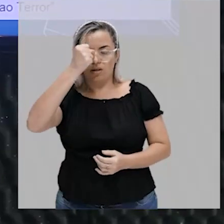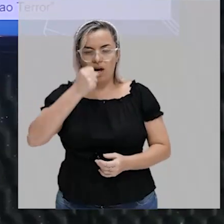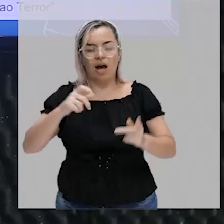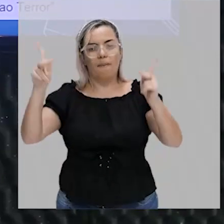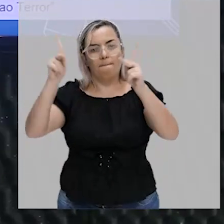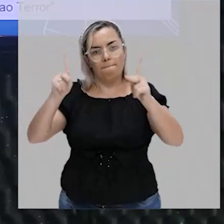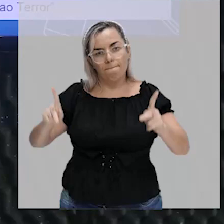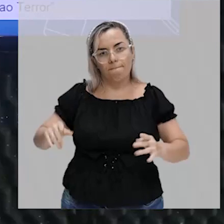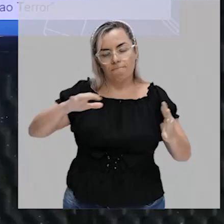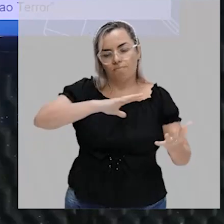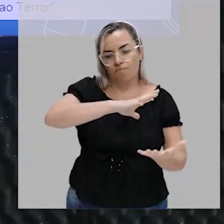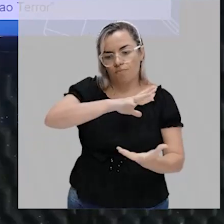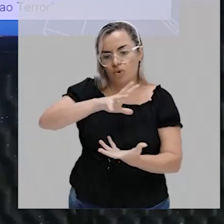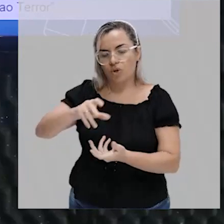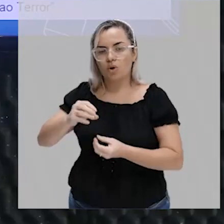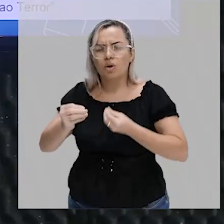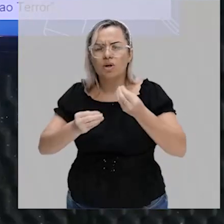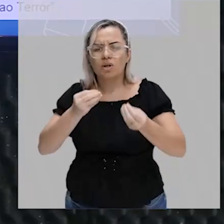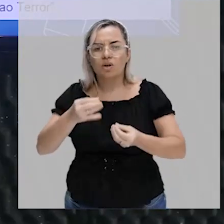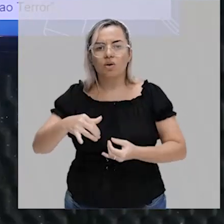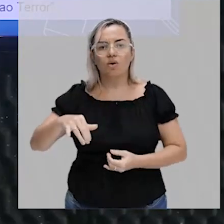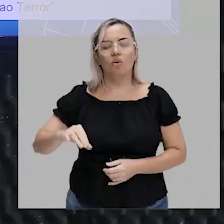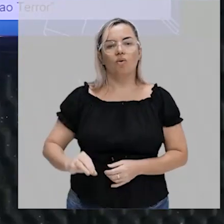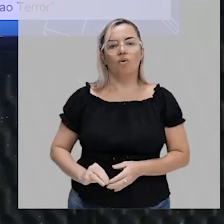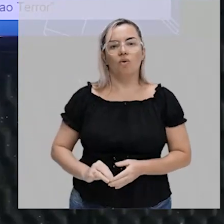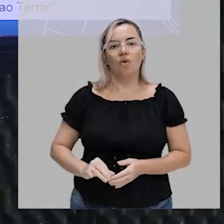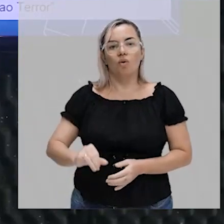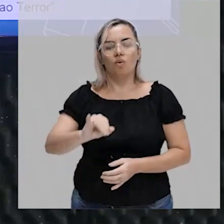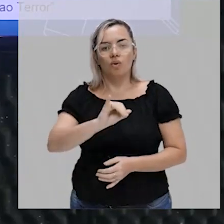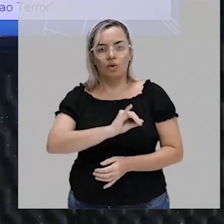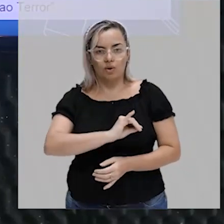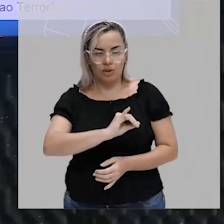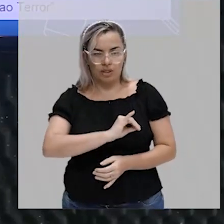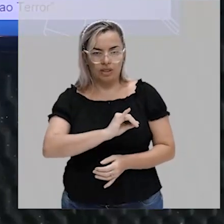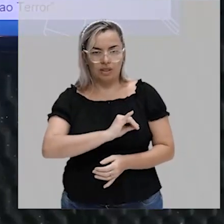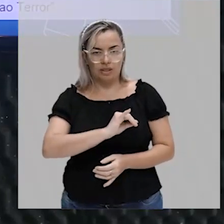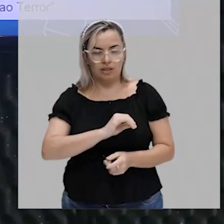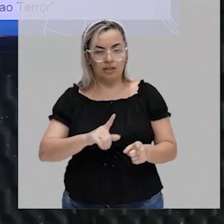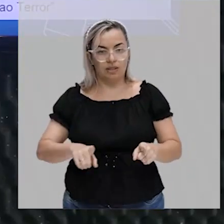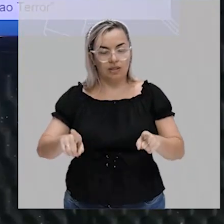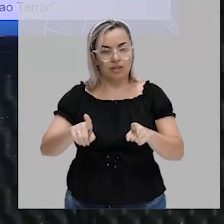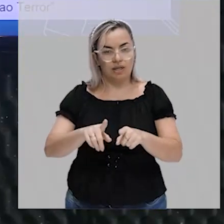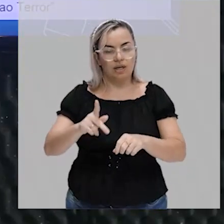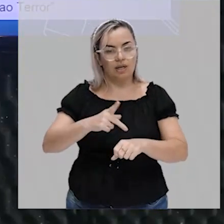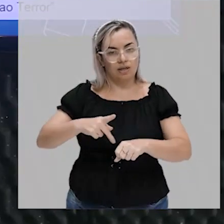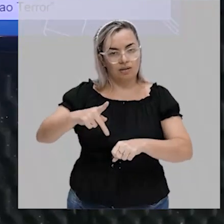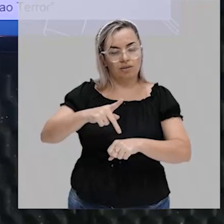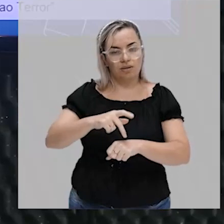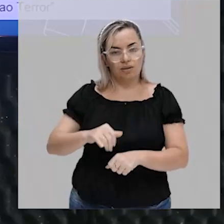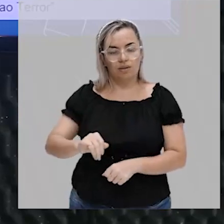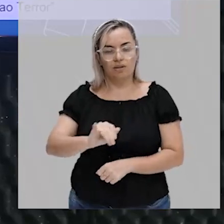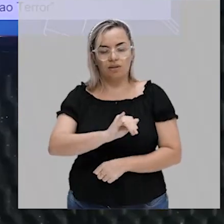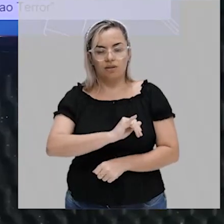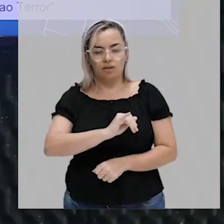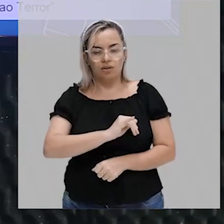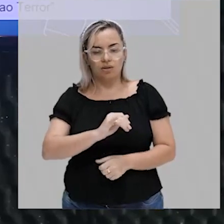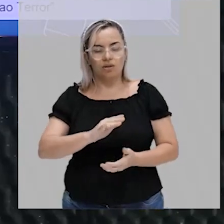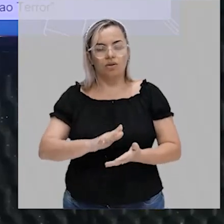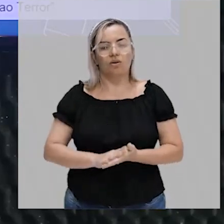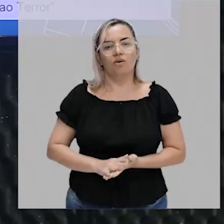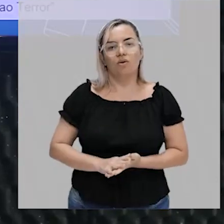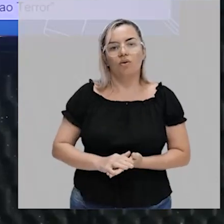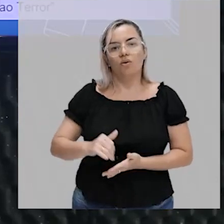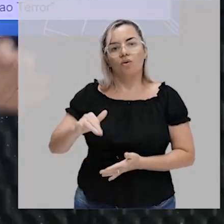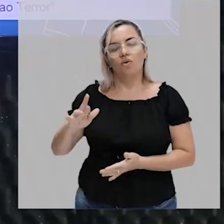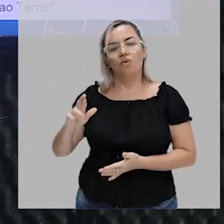esses países? O Irã, o Iraque, antigo rival dos Estados Unidos, do regime Saddam Hussein, o próprio Afeganistão, tá certo?